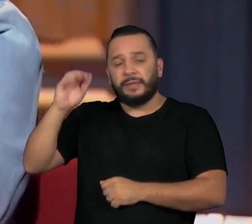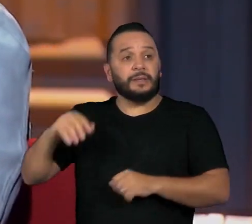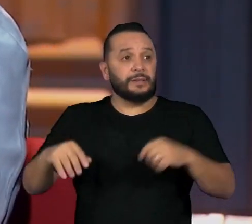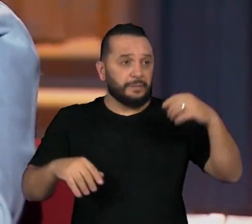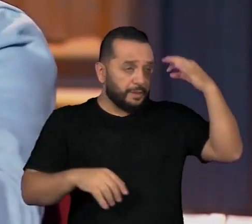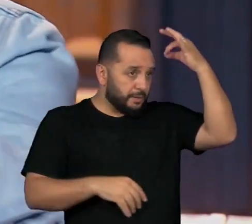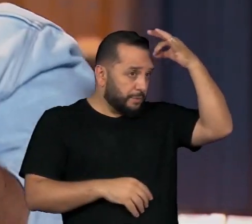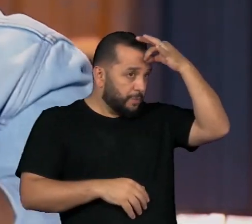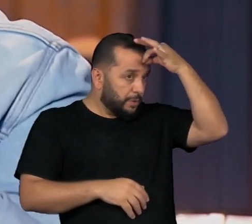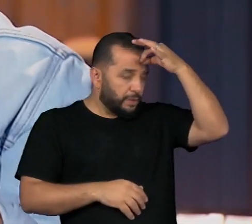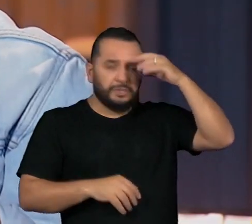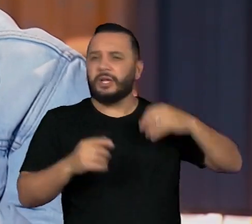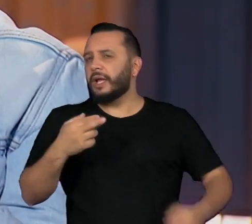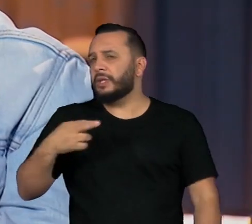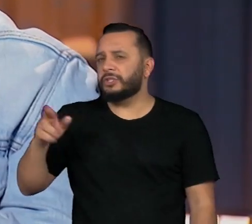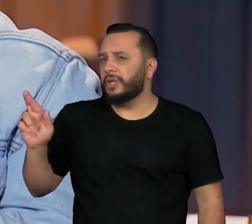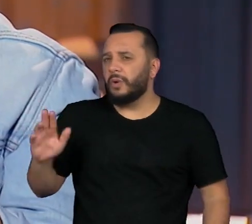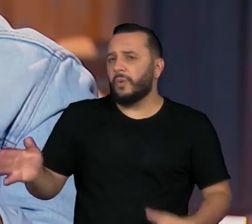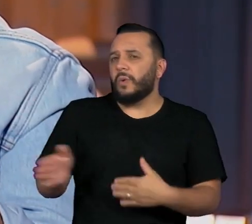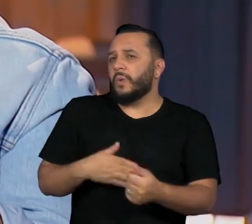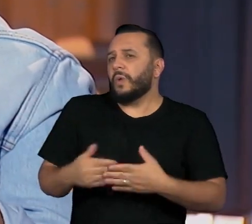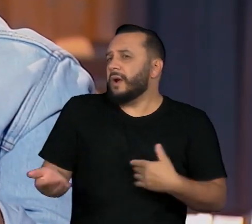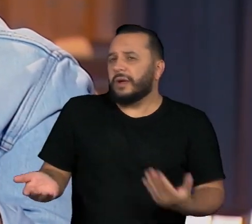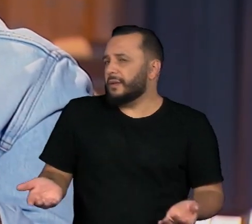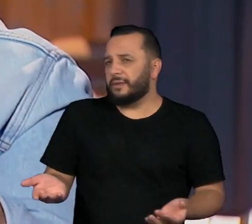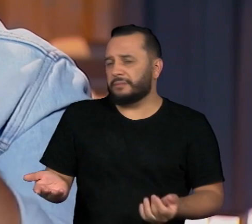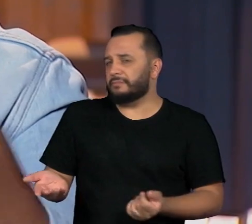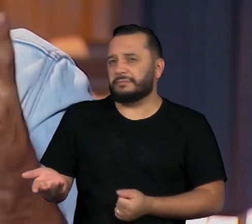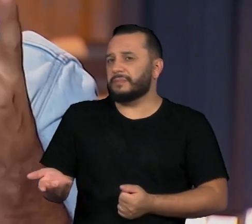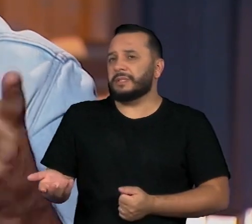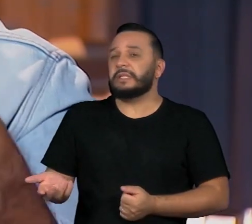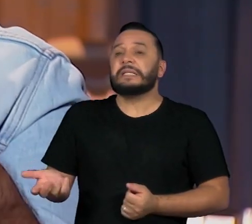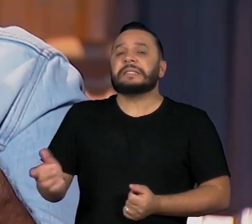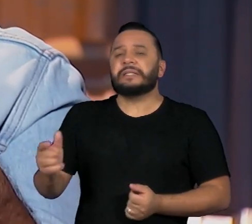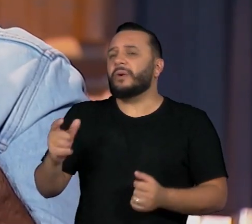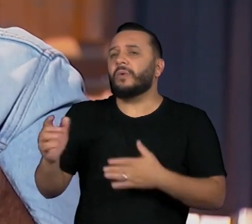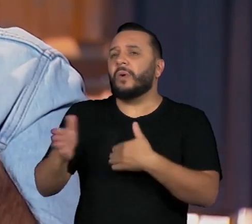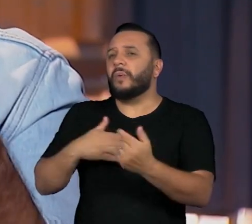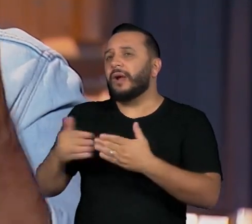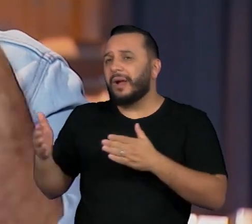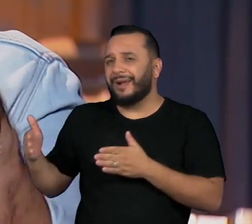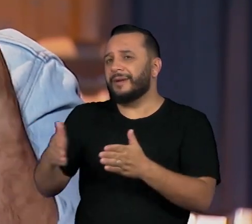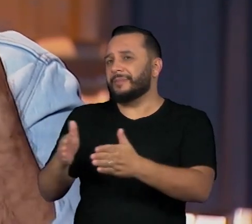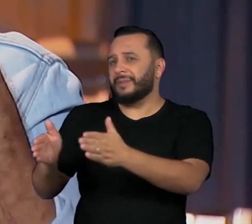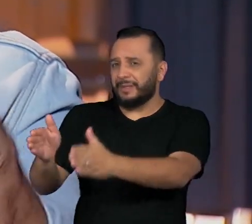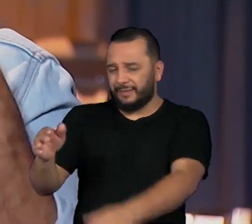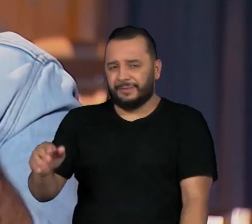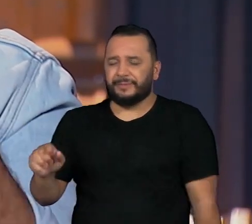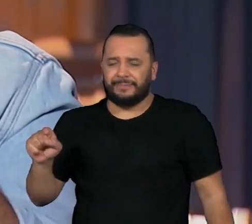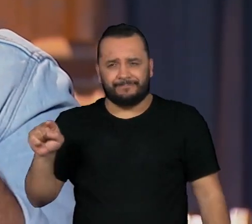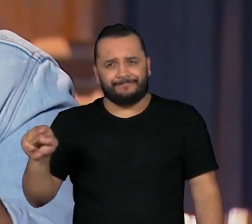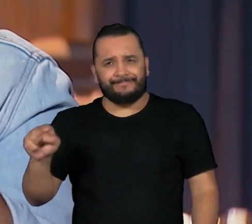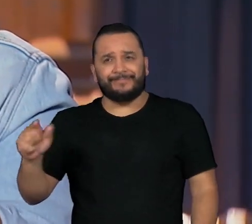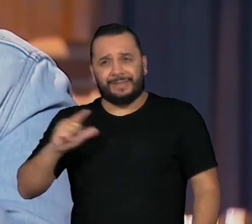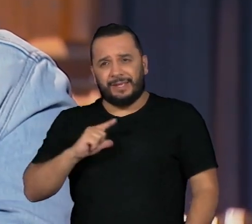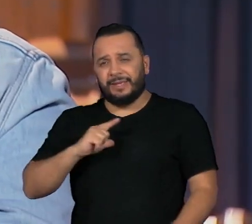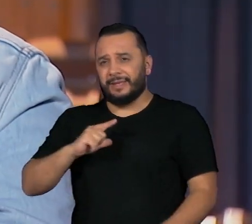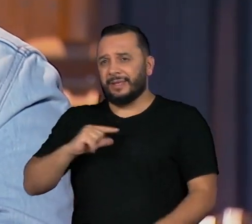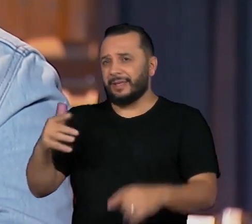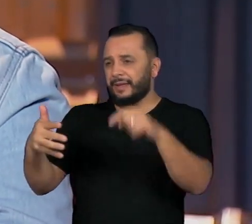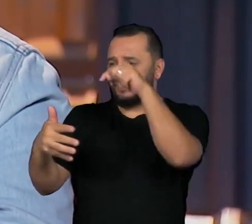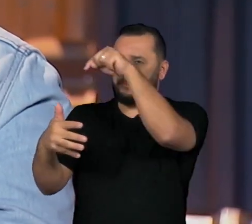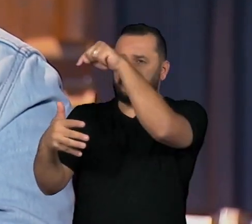espiritualidade. De espiritualidade, de religião. Independente da direção em que você vá, esses elementos precisam ser